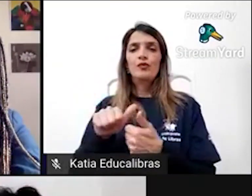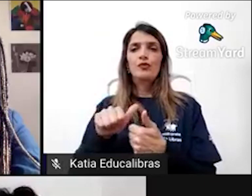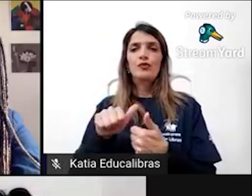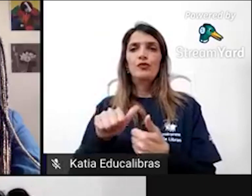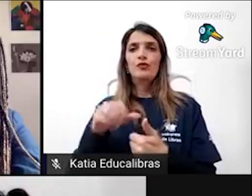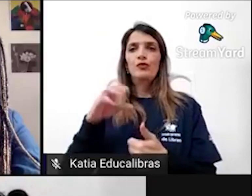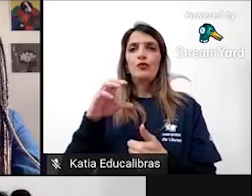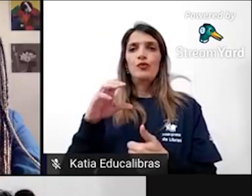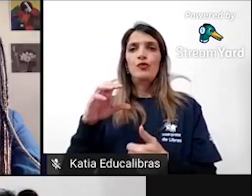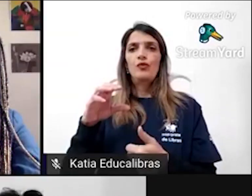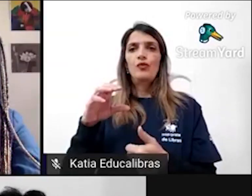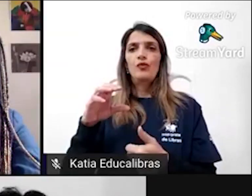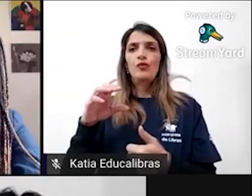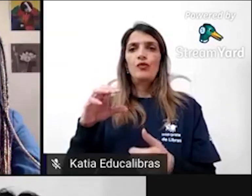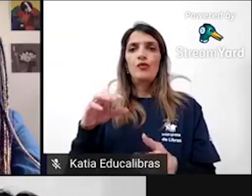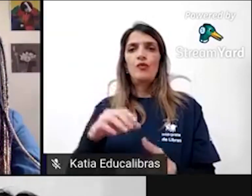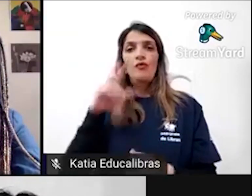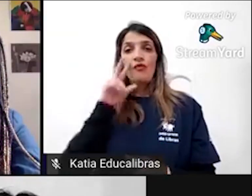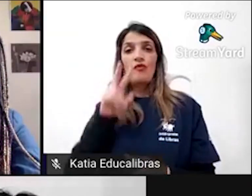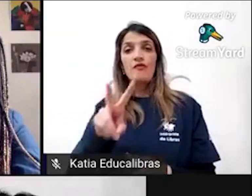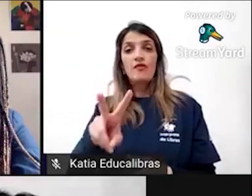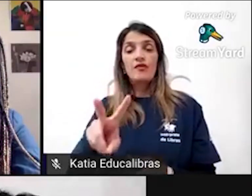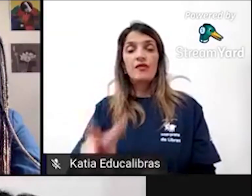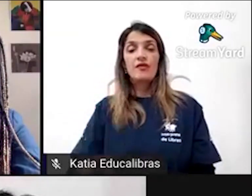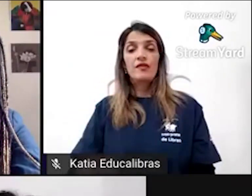venha ver.